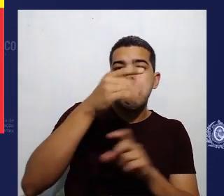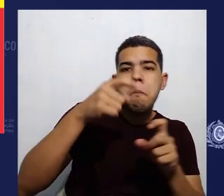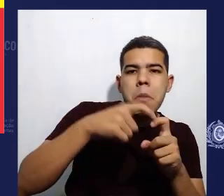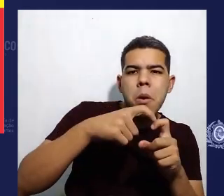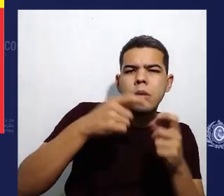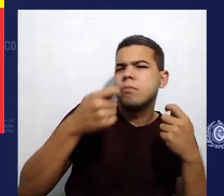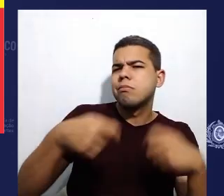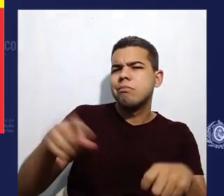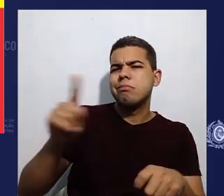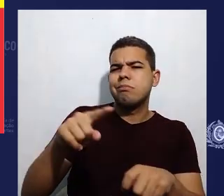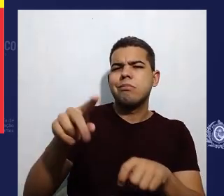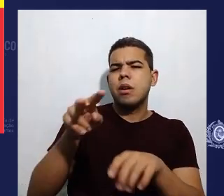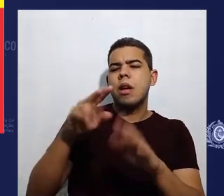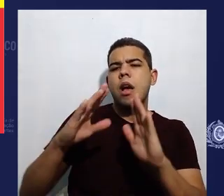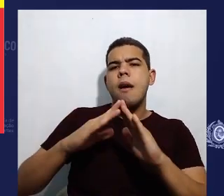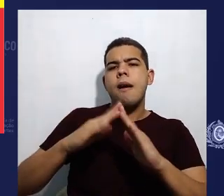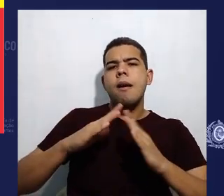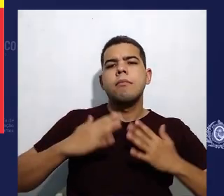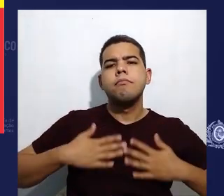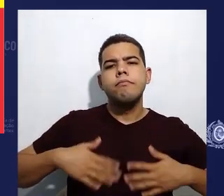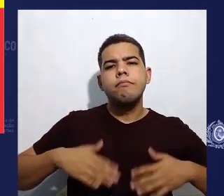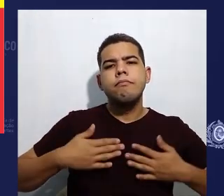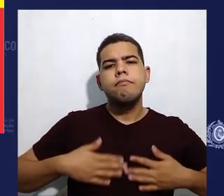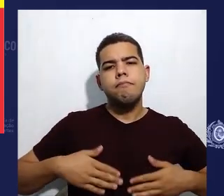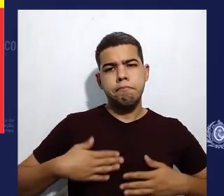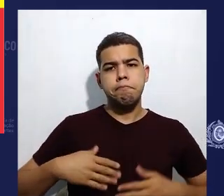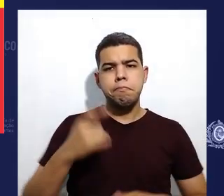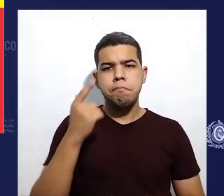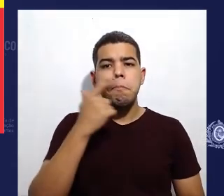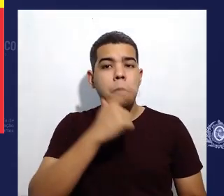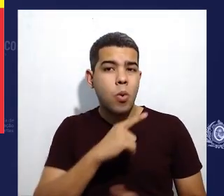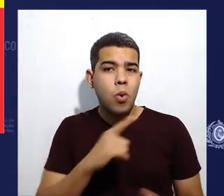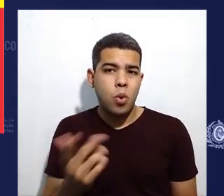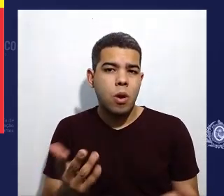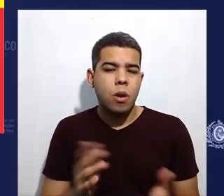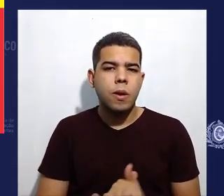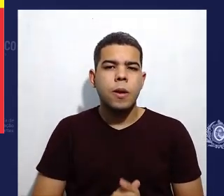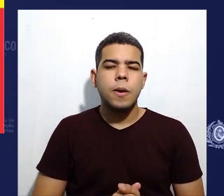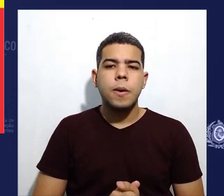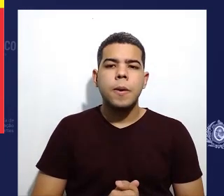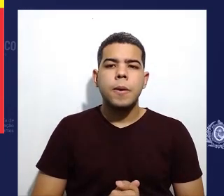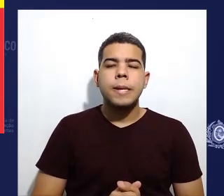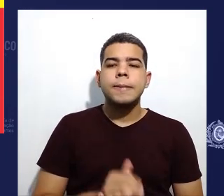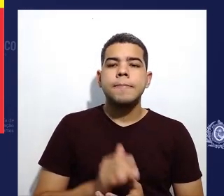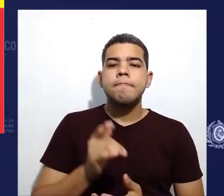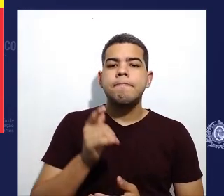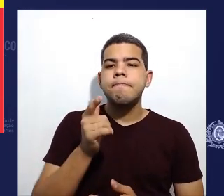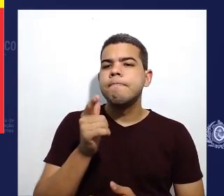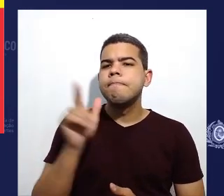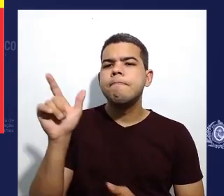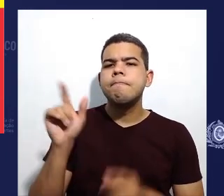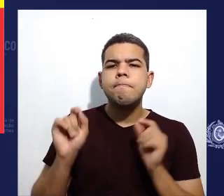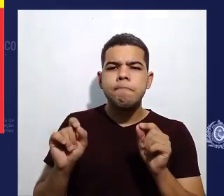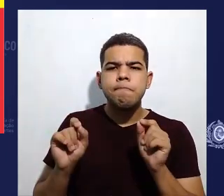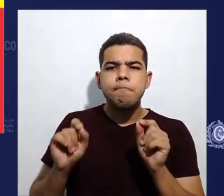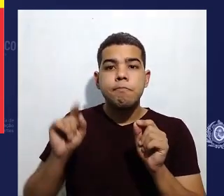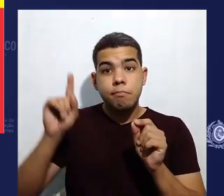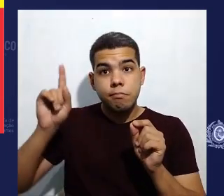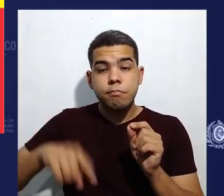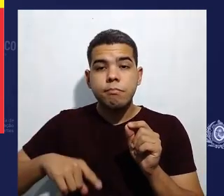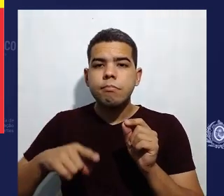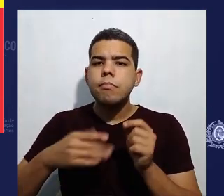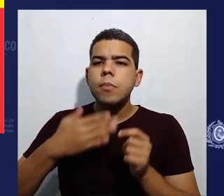para um serviço de saúde pública, né? Para tratar de um sintoma que já é conhecido. Outra